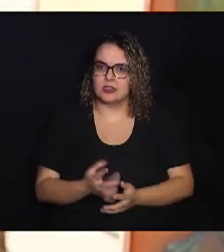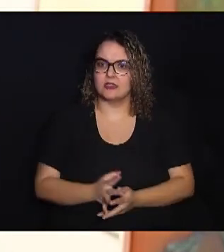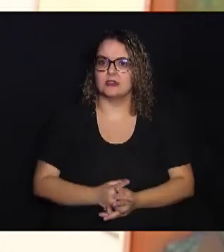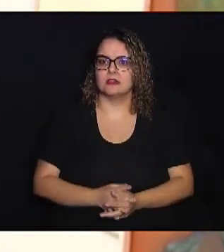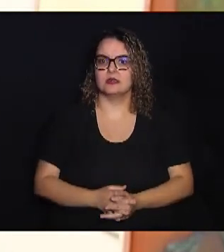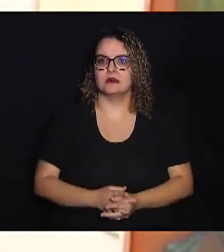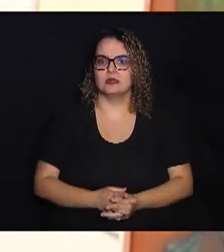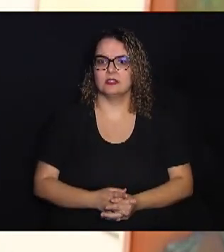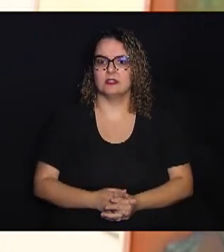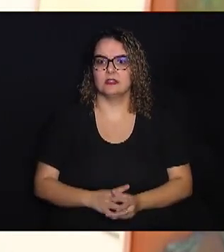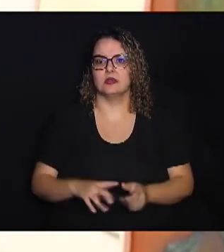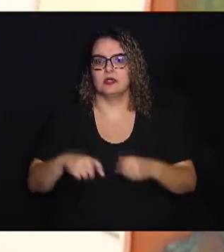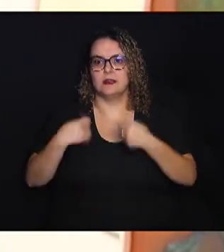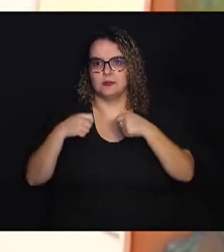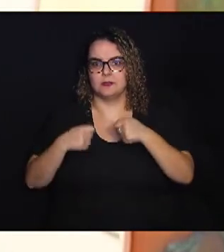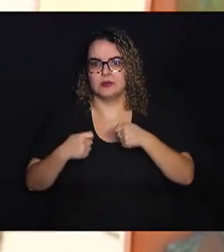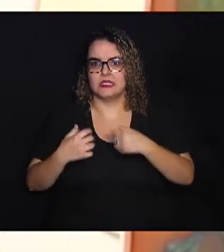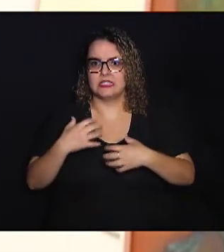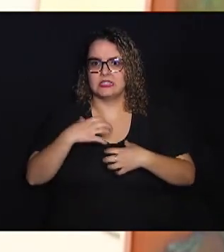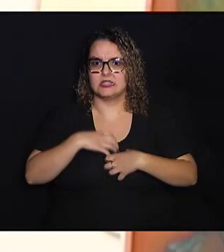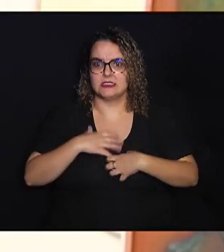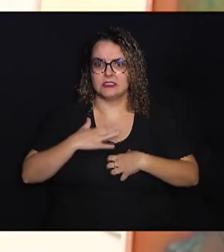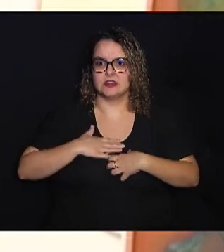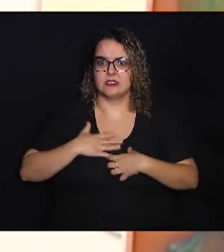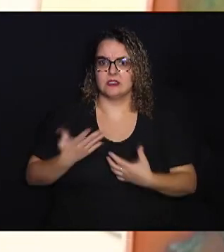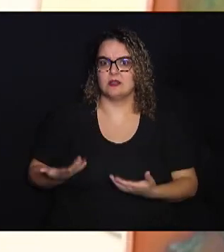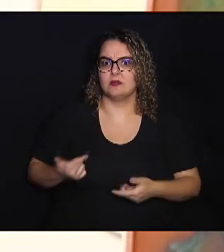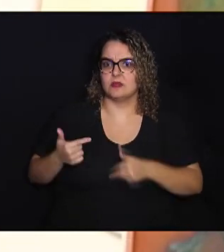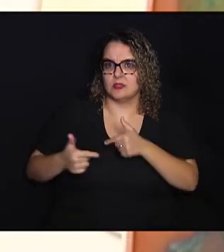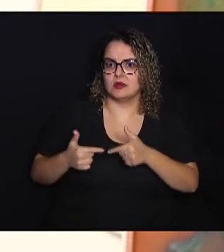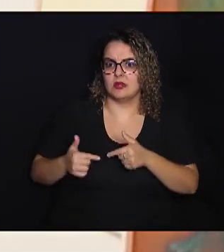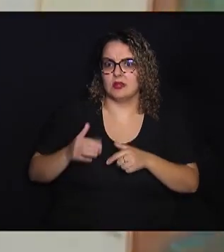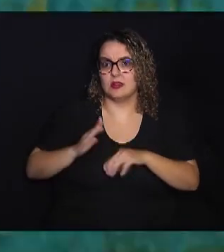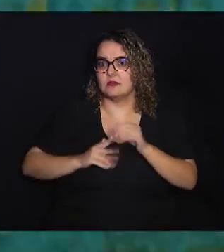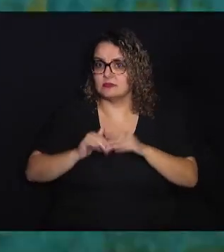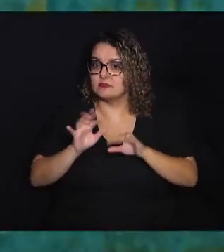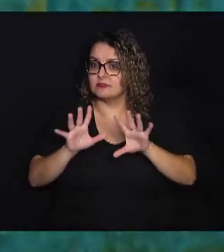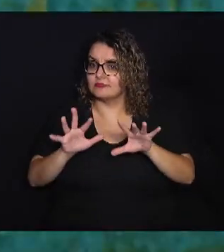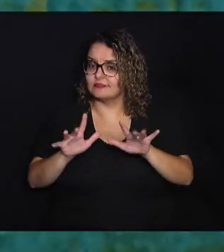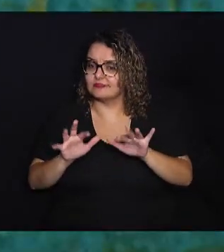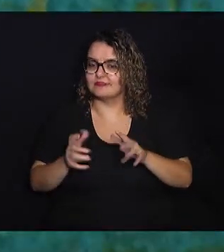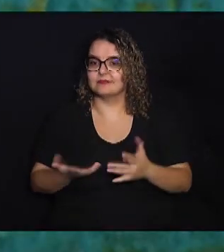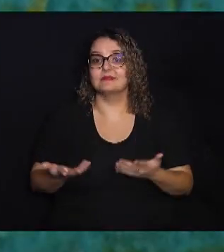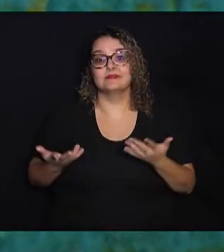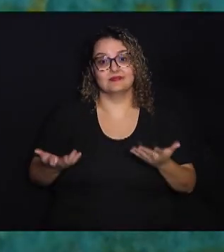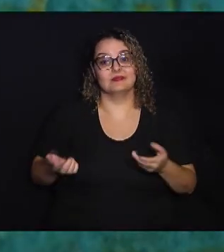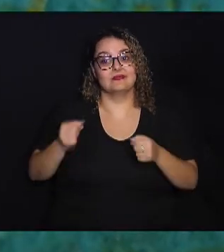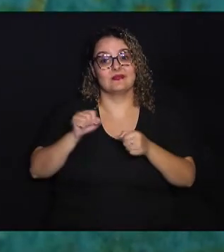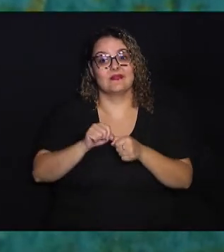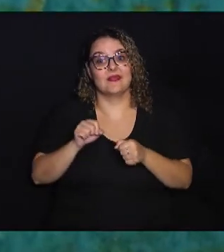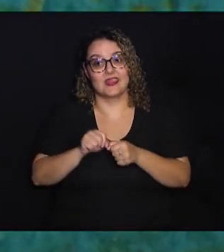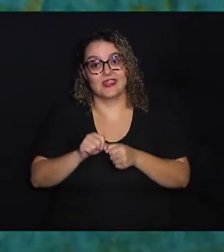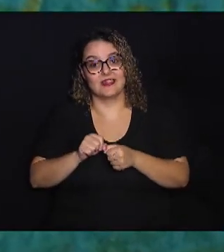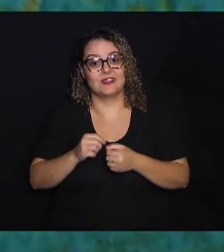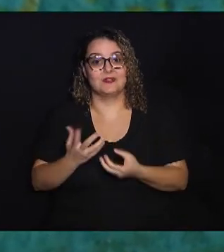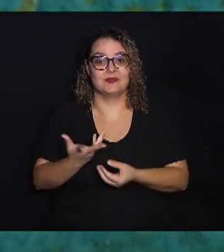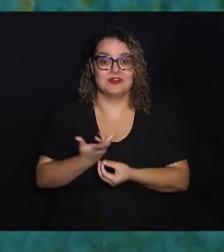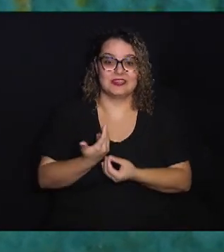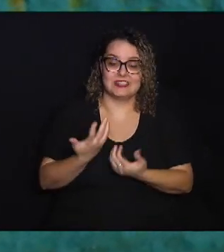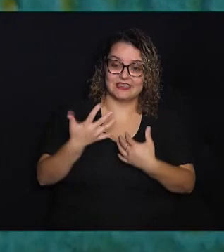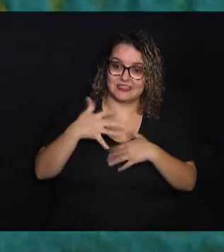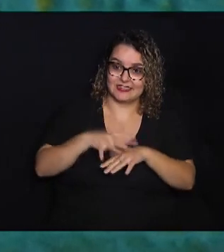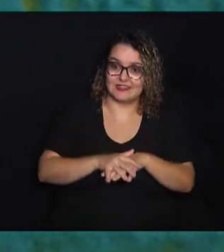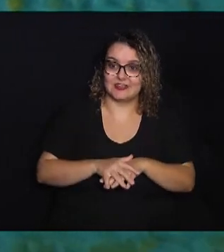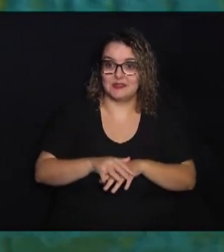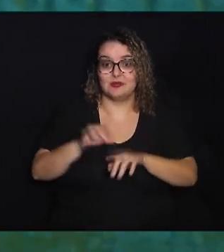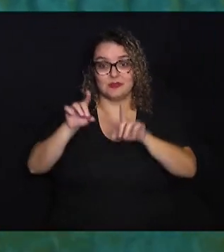também devia sentir a minha obra, mesmo através do tato. Então eu fiz uma arte inclusiva para deficientes